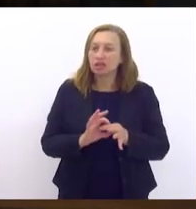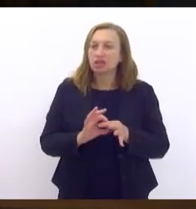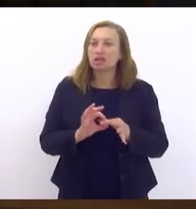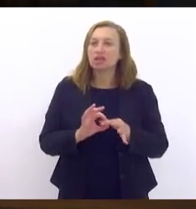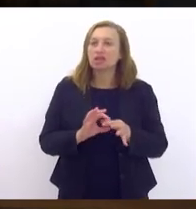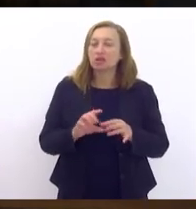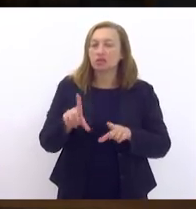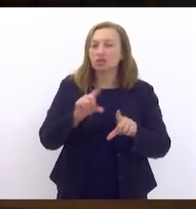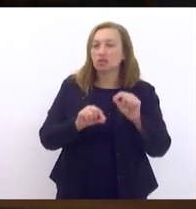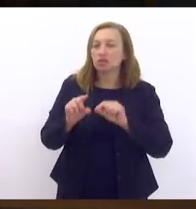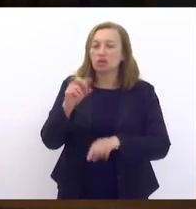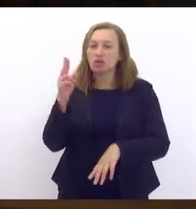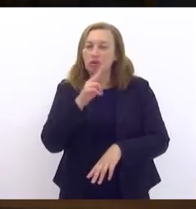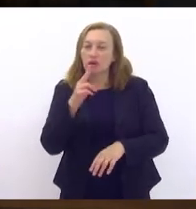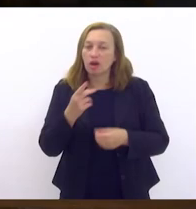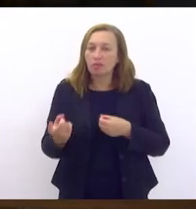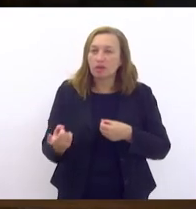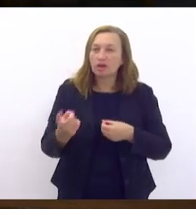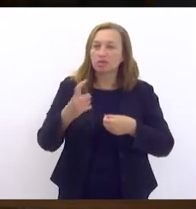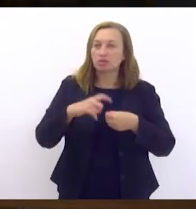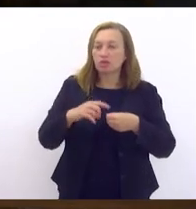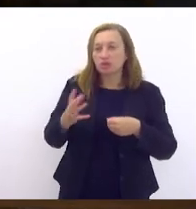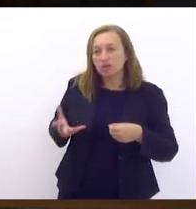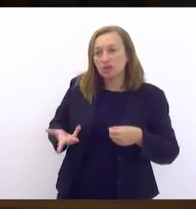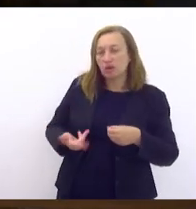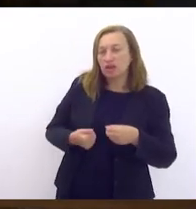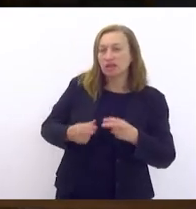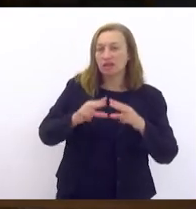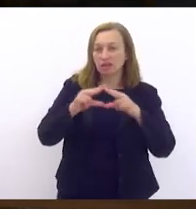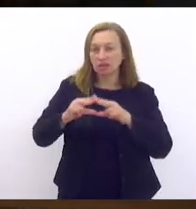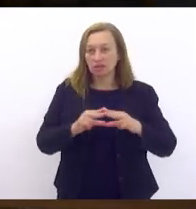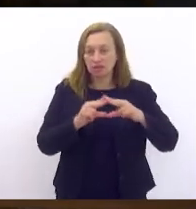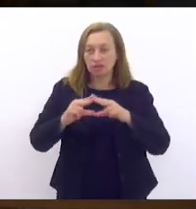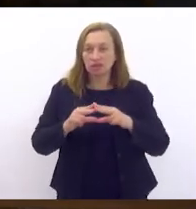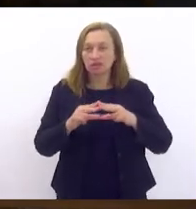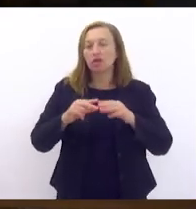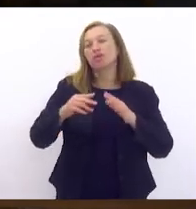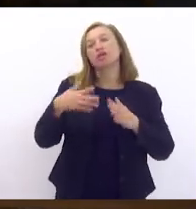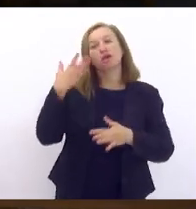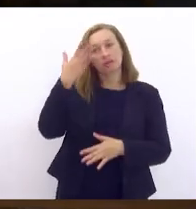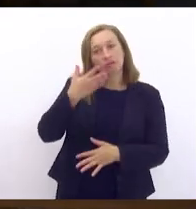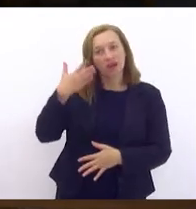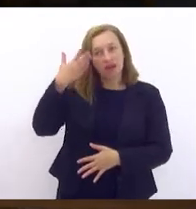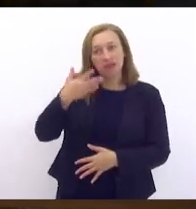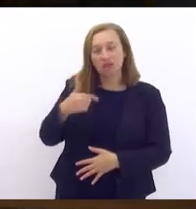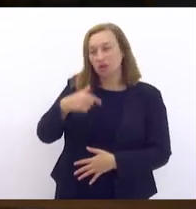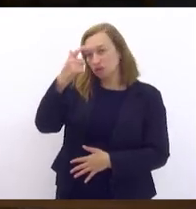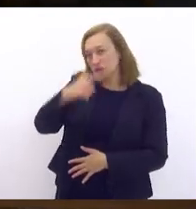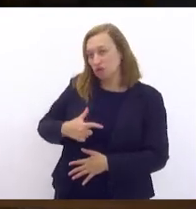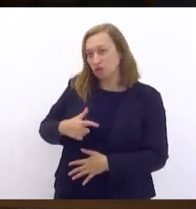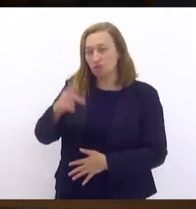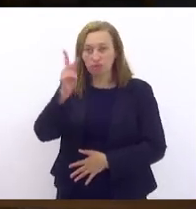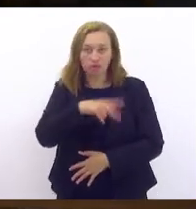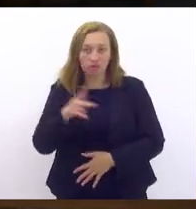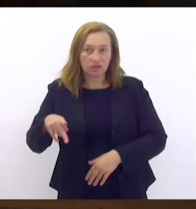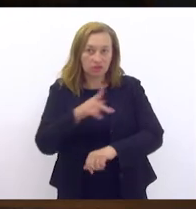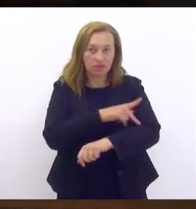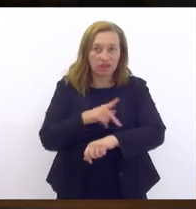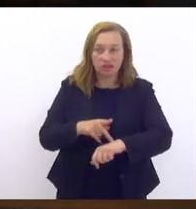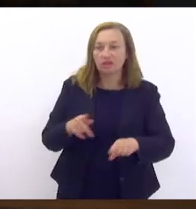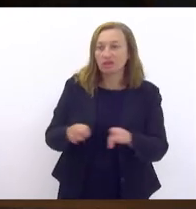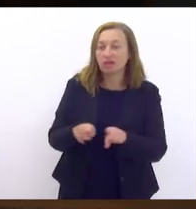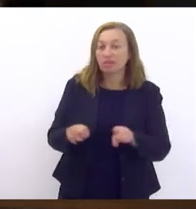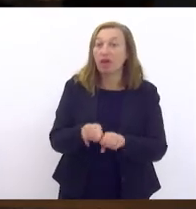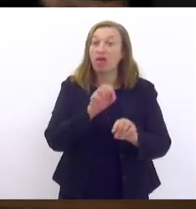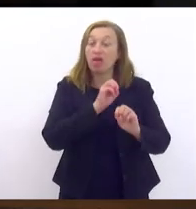de decisão mas elevada né a gente aí Ao decorrer da palestra Eu Sou professora pedagoga também e a